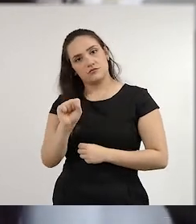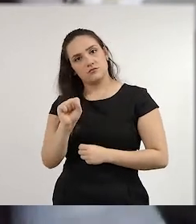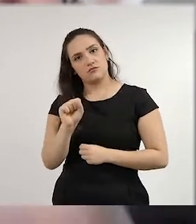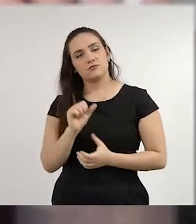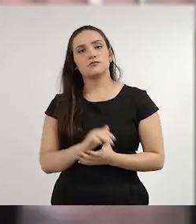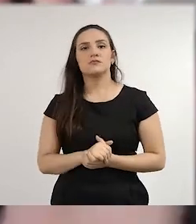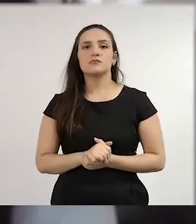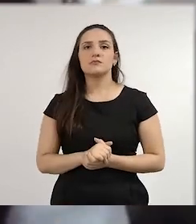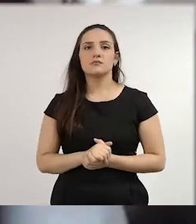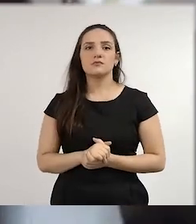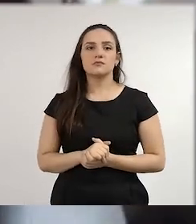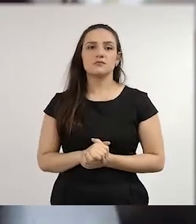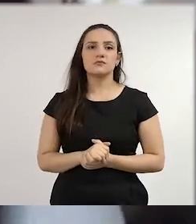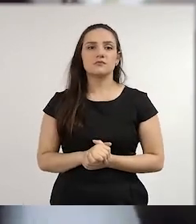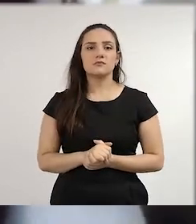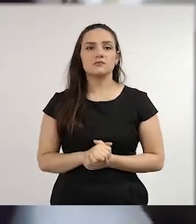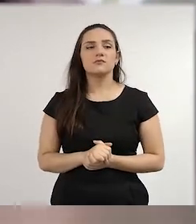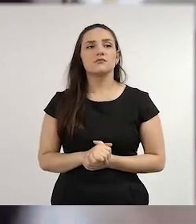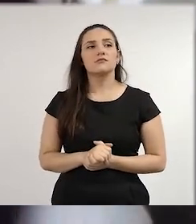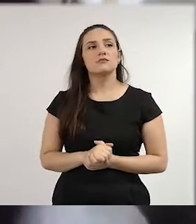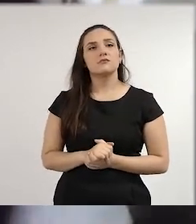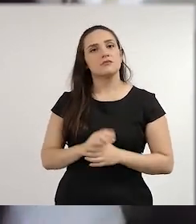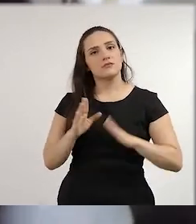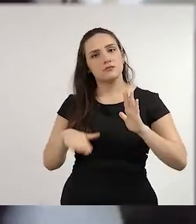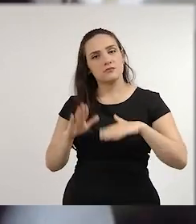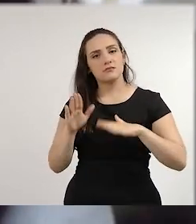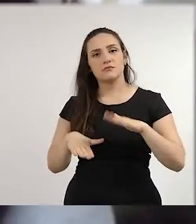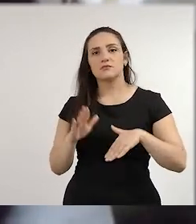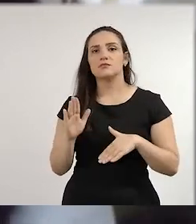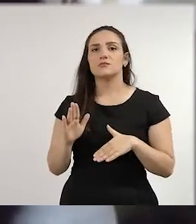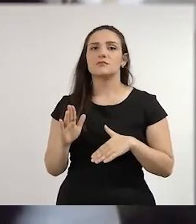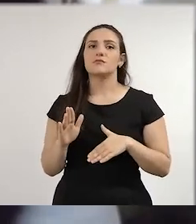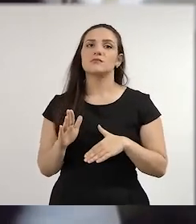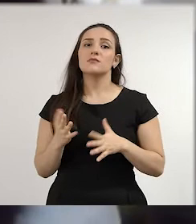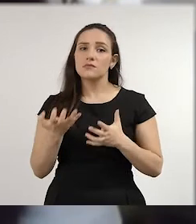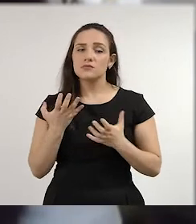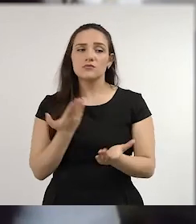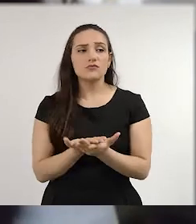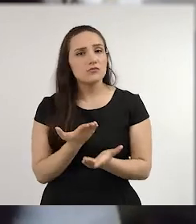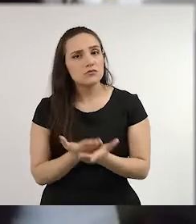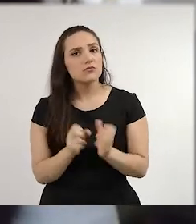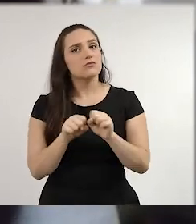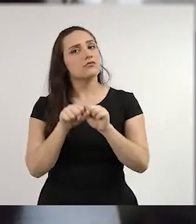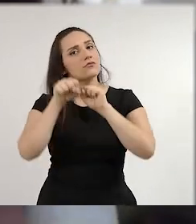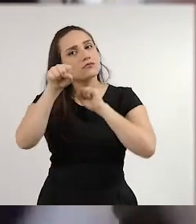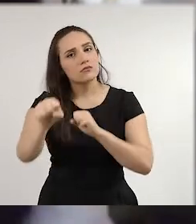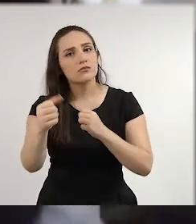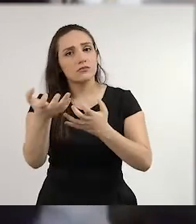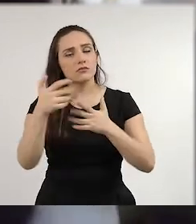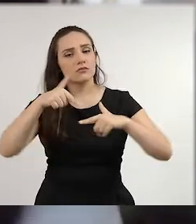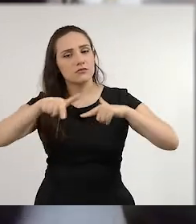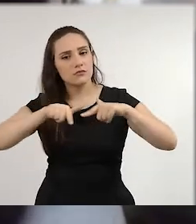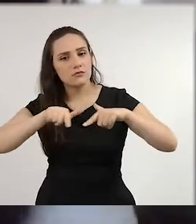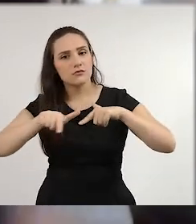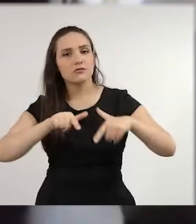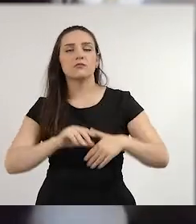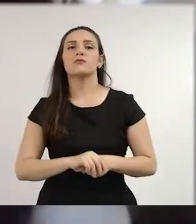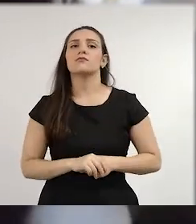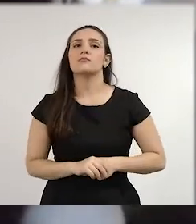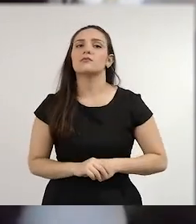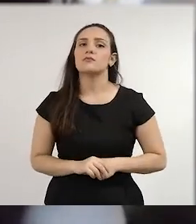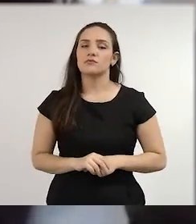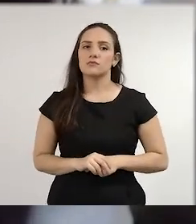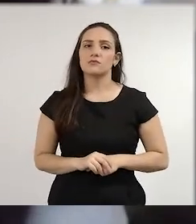ela nem querer ter o primeiro filho ainda, terminar uma formação, fazer um curso e trabalhar, conhecer